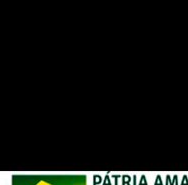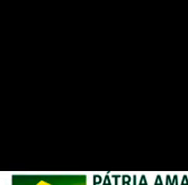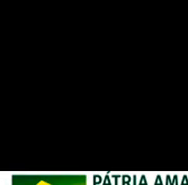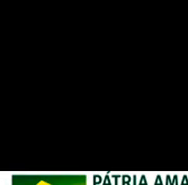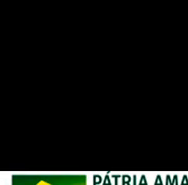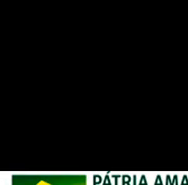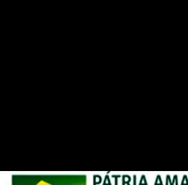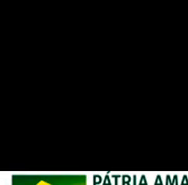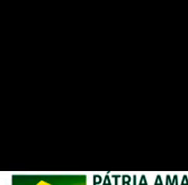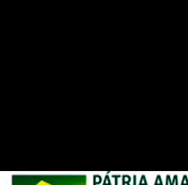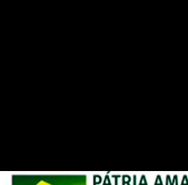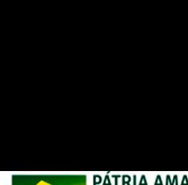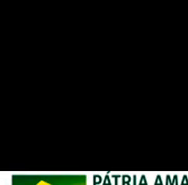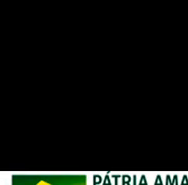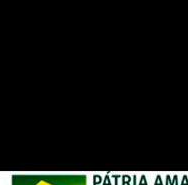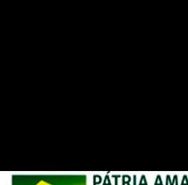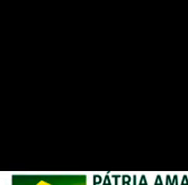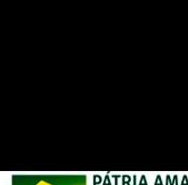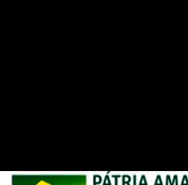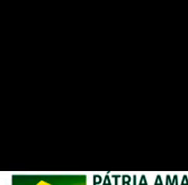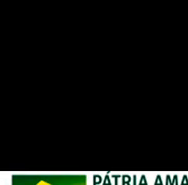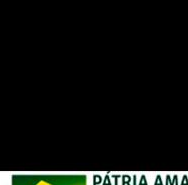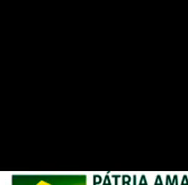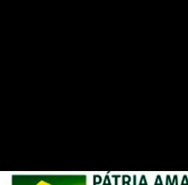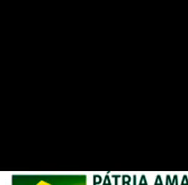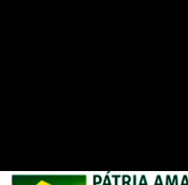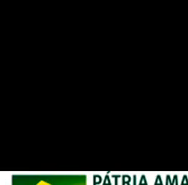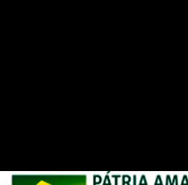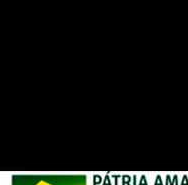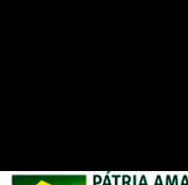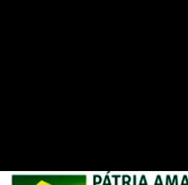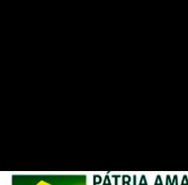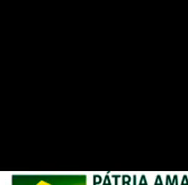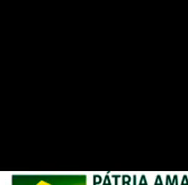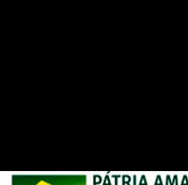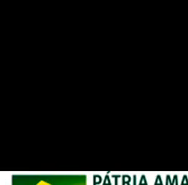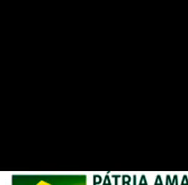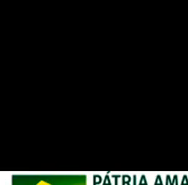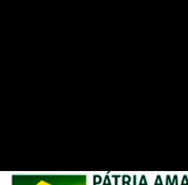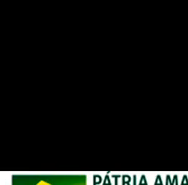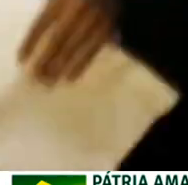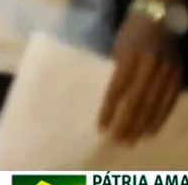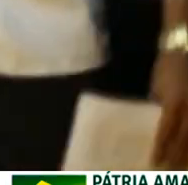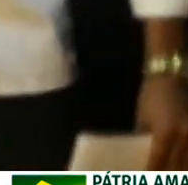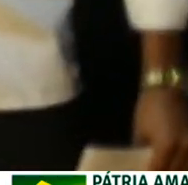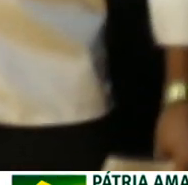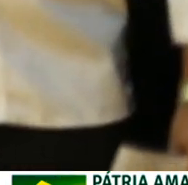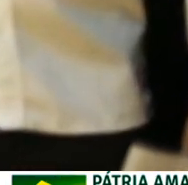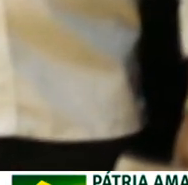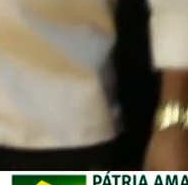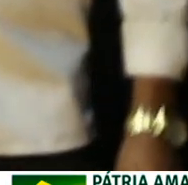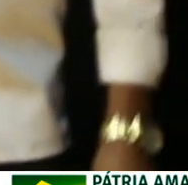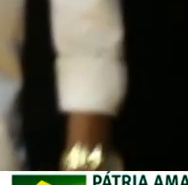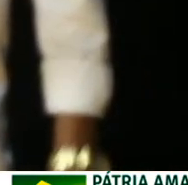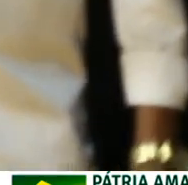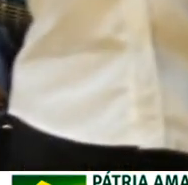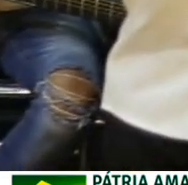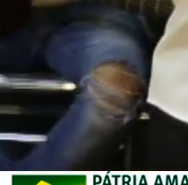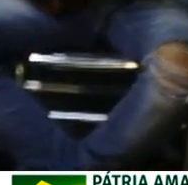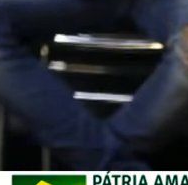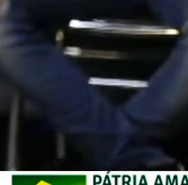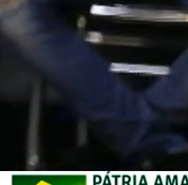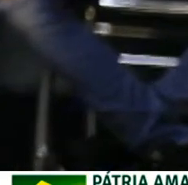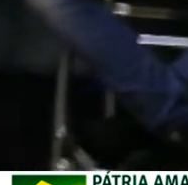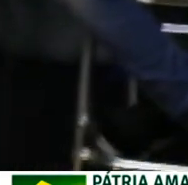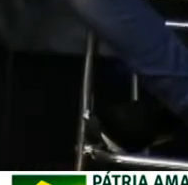Em tudo tem música, em tudo há música. Ninguém fica em casa sem uma televisão. Tudo que